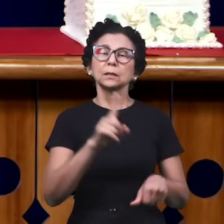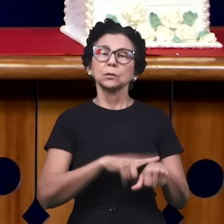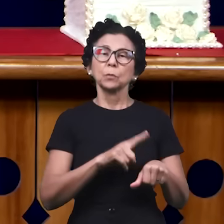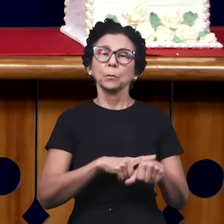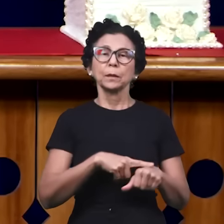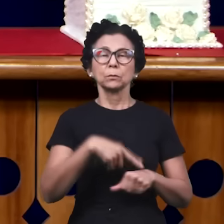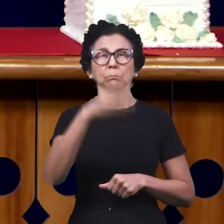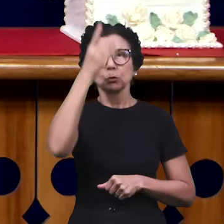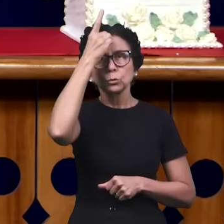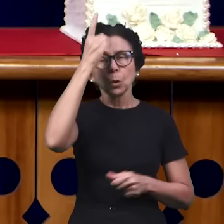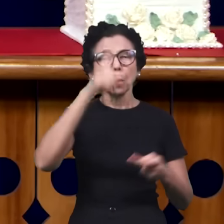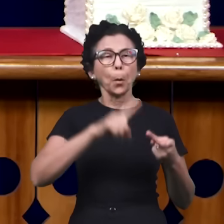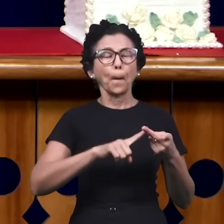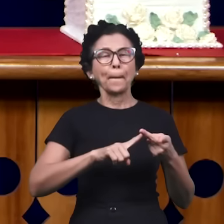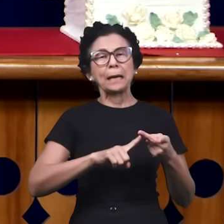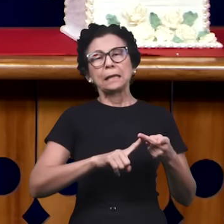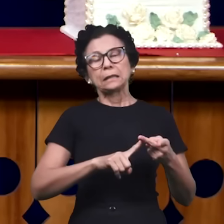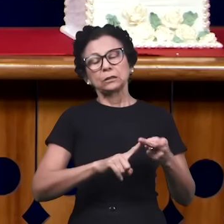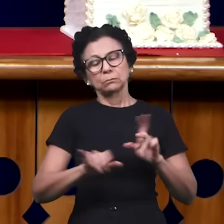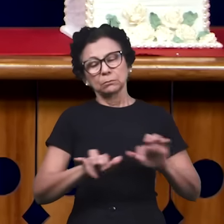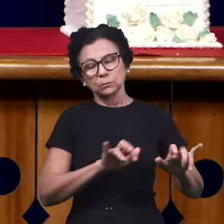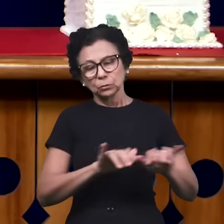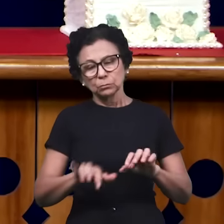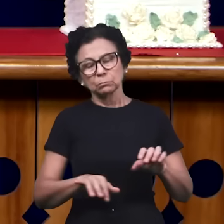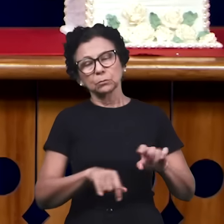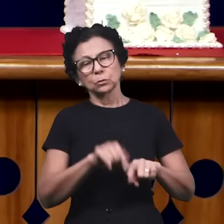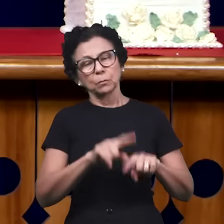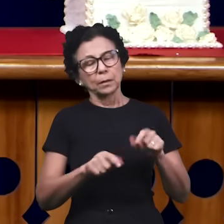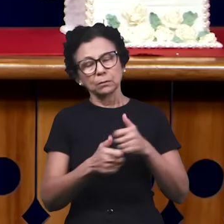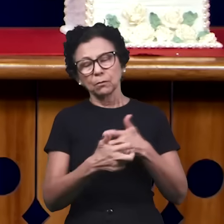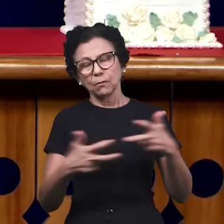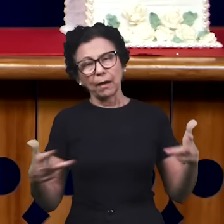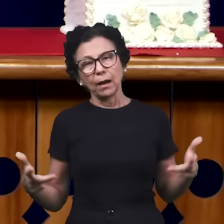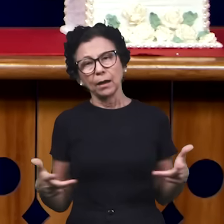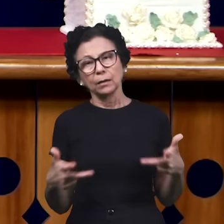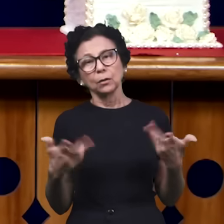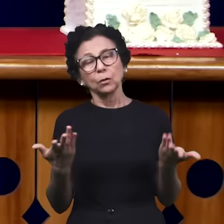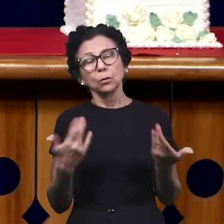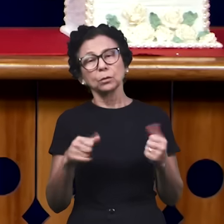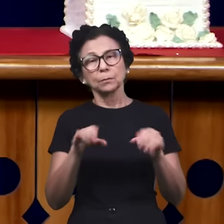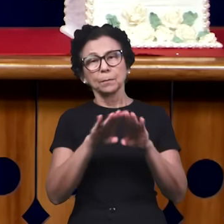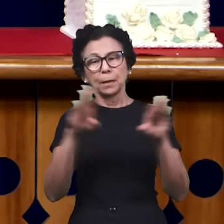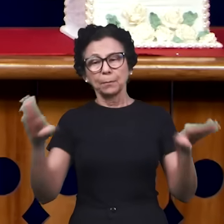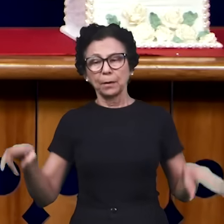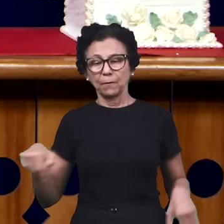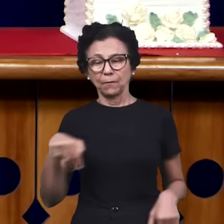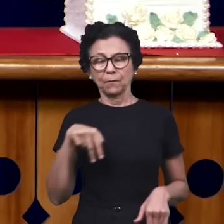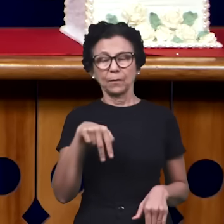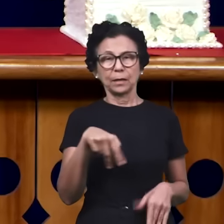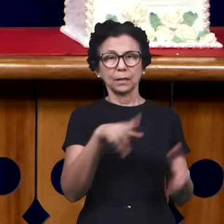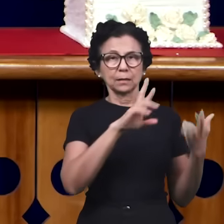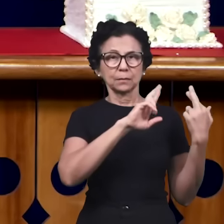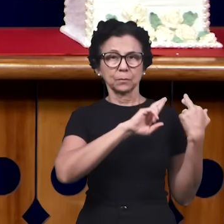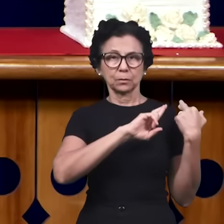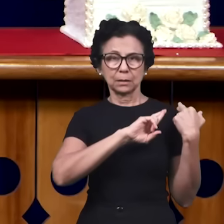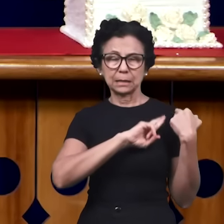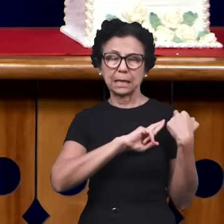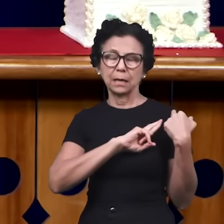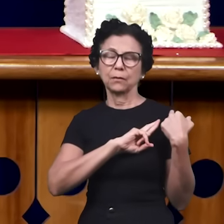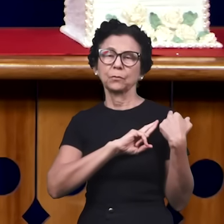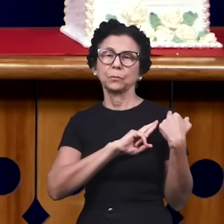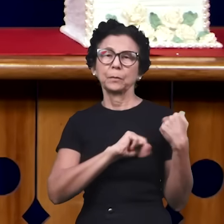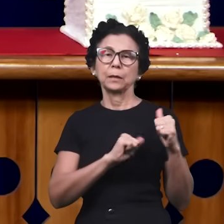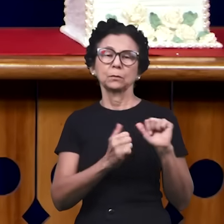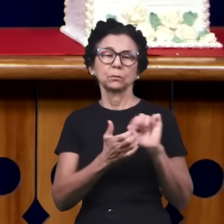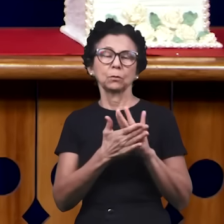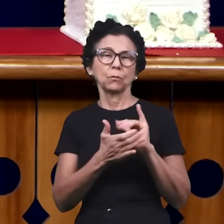um dom, ou mesmo através de você cantar um louvor, ou mesmo fazer um louvor. Deus vai operar através da sua vida. Deus vai te usar como